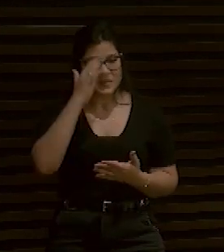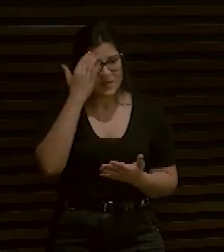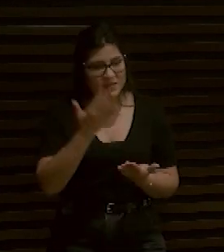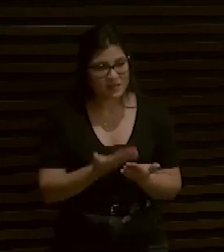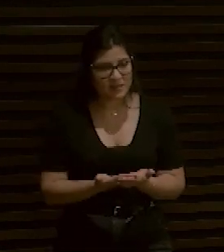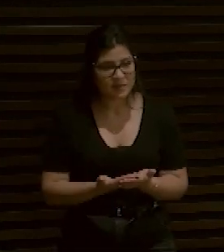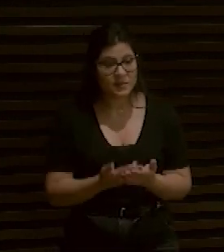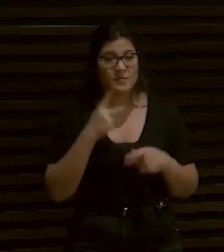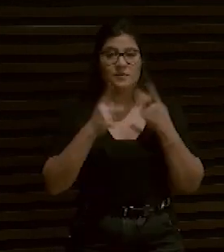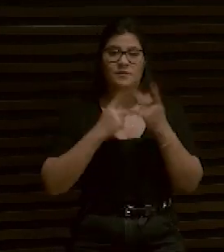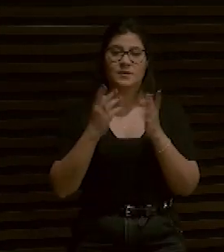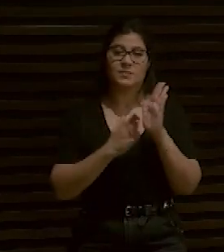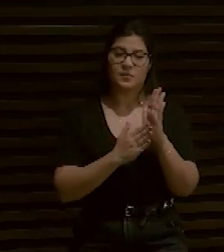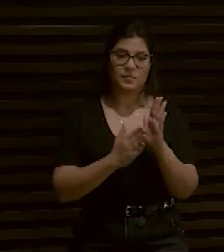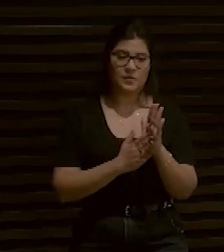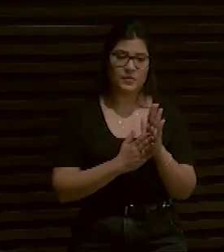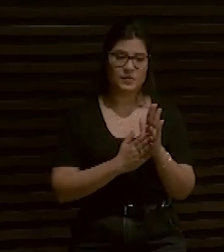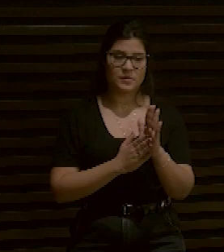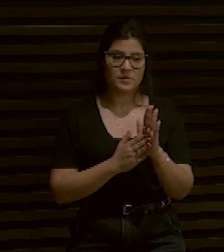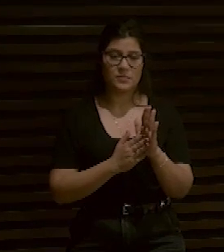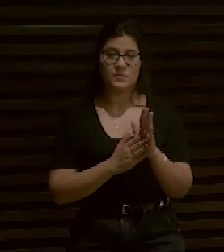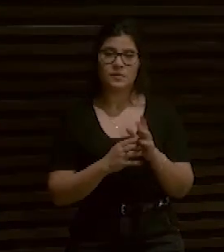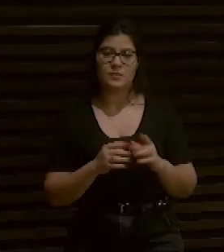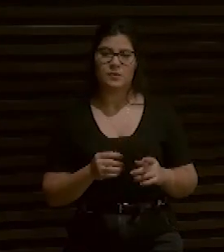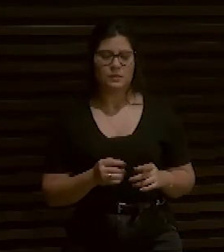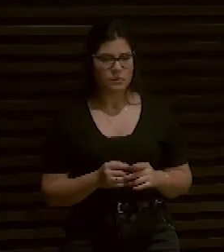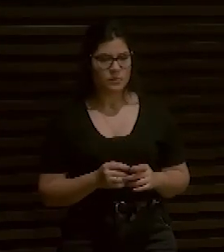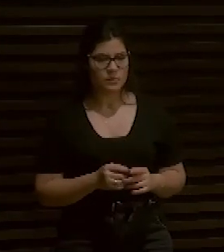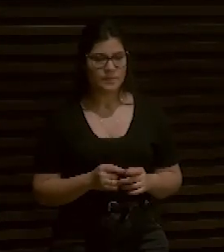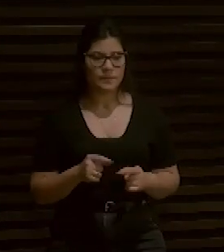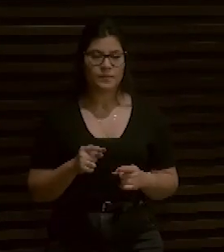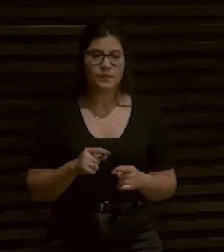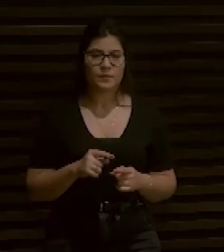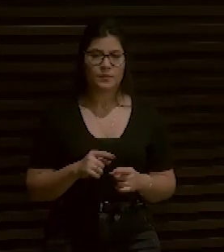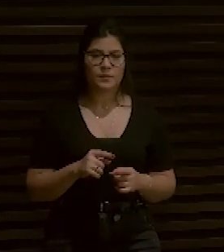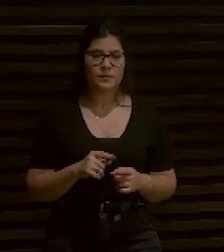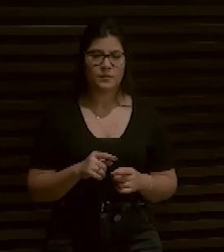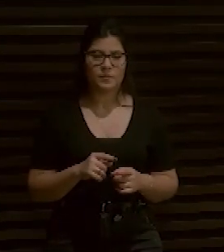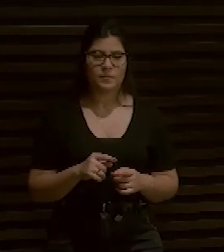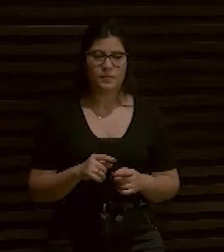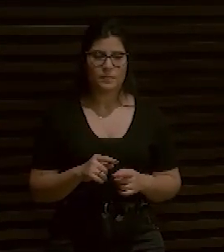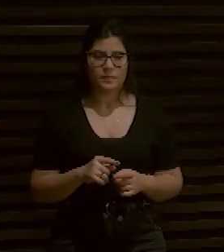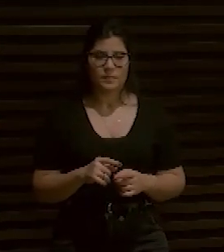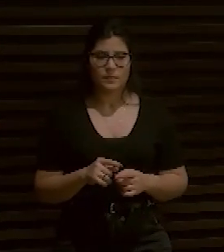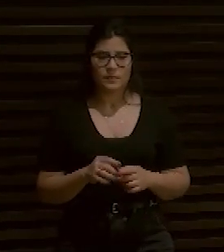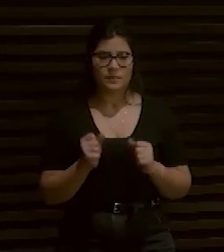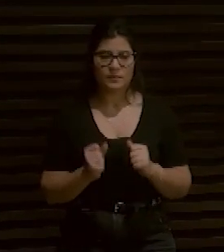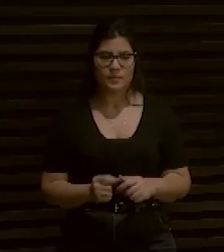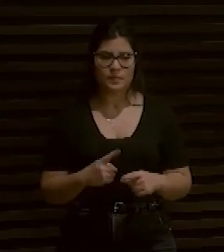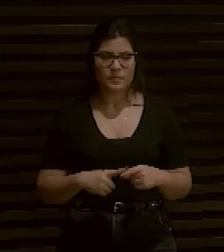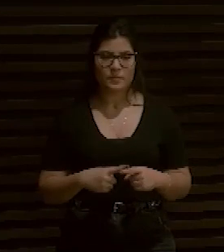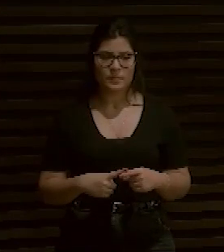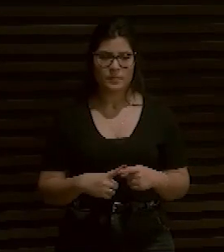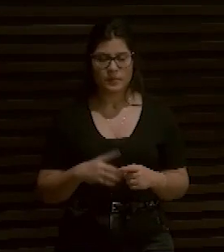do propósito, do porquê que eu e você não somos arrebatados imediatamente após crermos. Olha ali, a fim de, qual